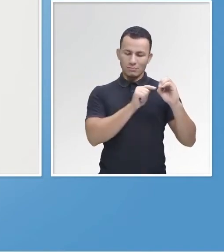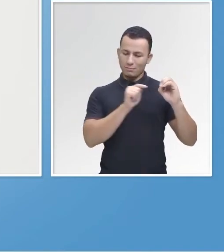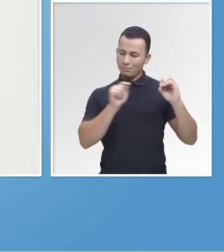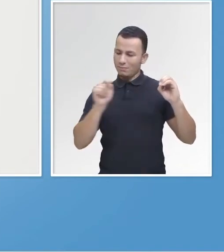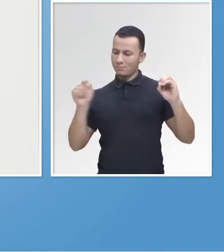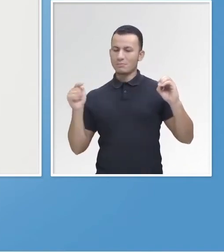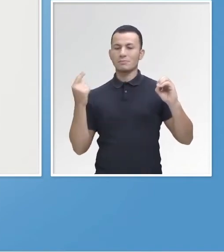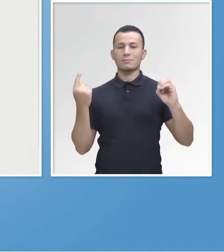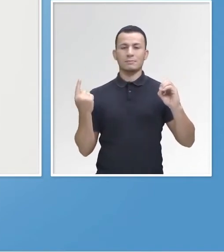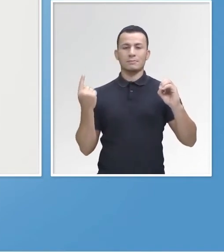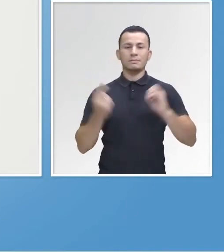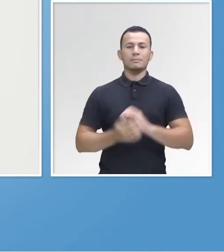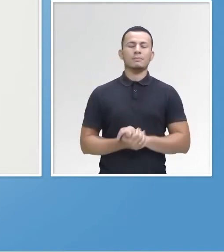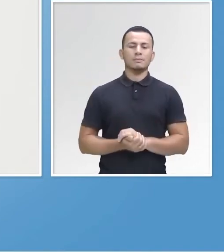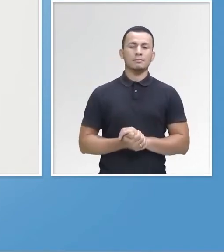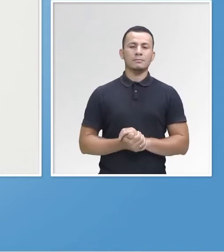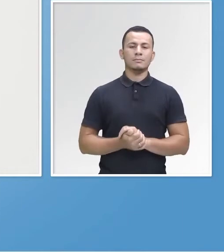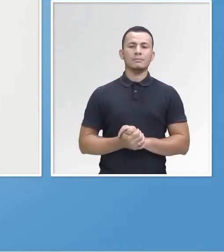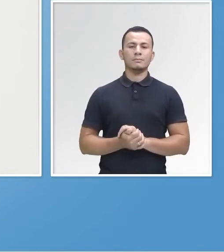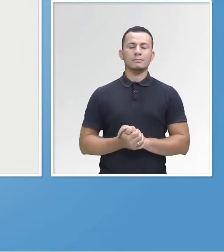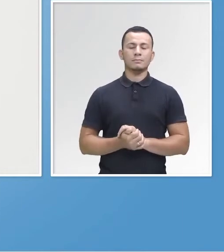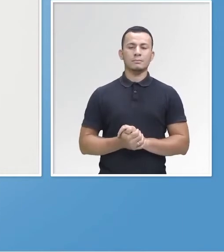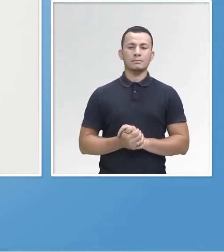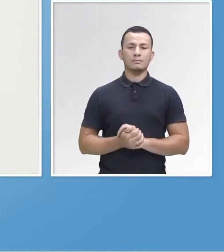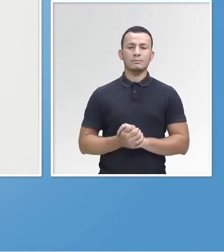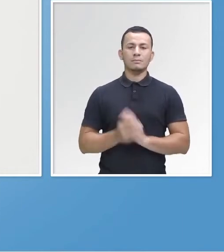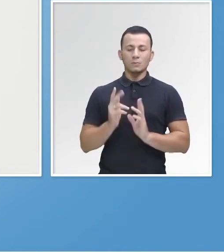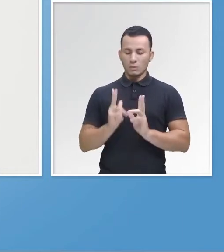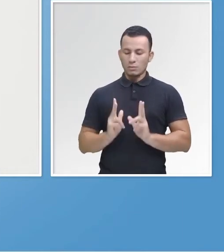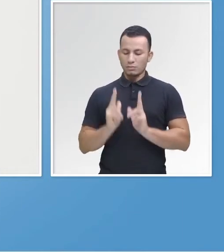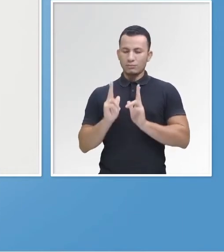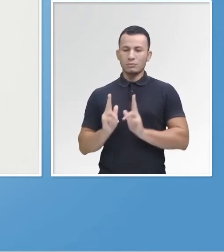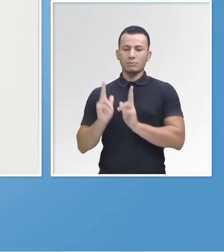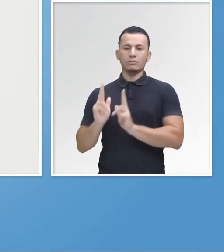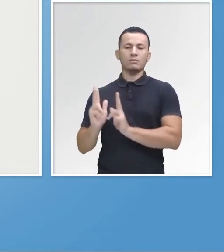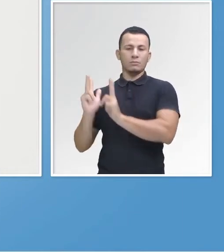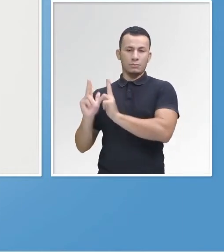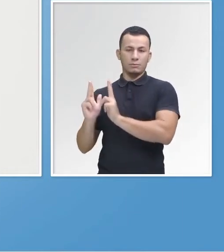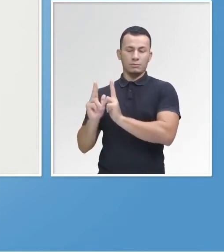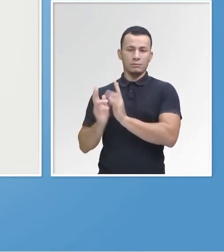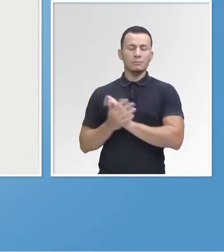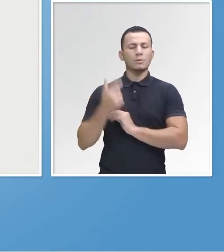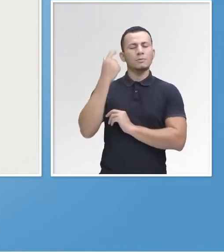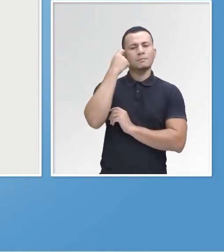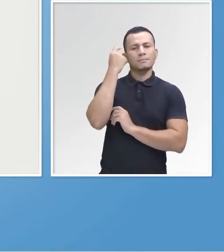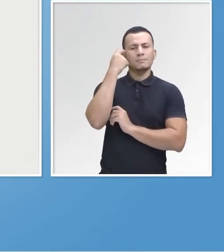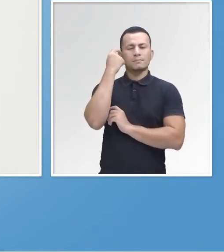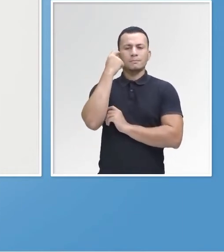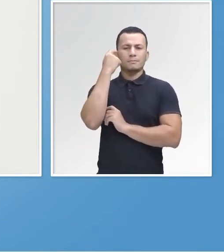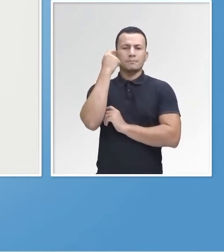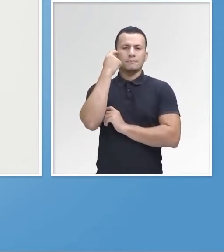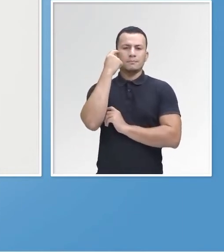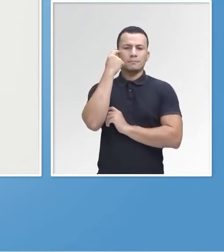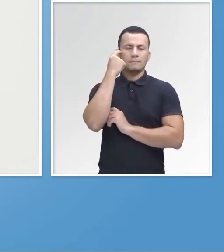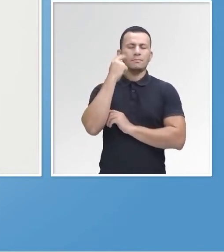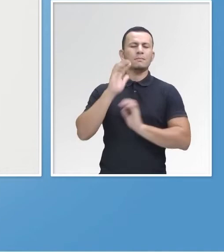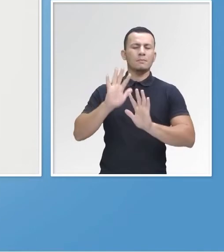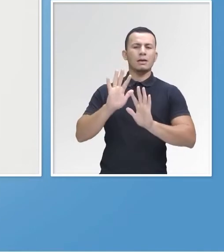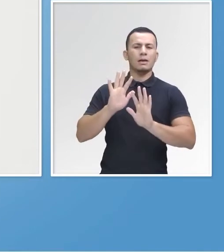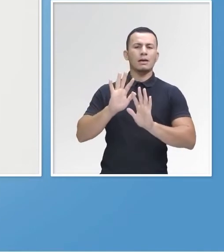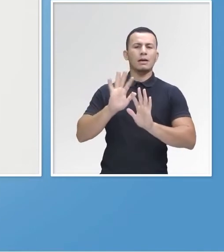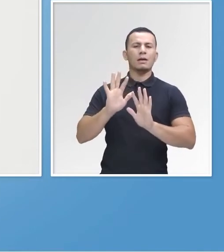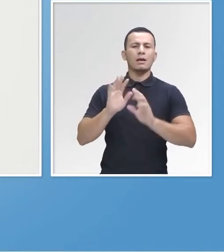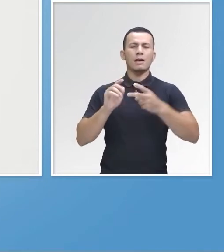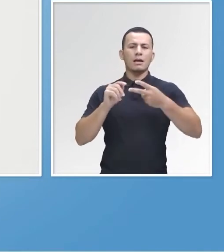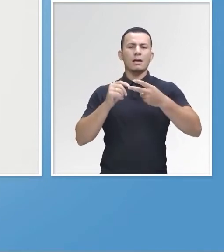E aí nós fomos dividir essa corte em pedaços de frações bom vamos pensar no seguinte quem vai ser o nosso